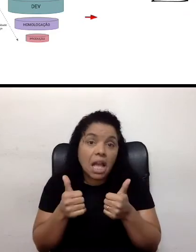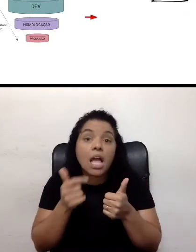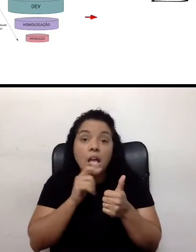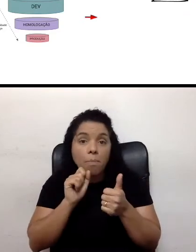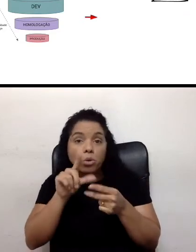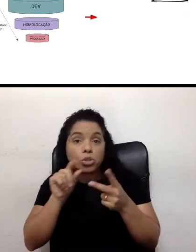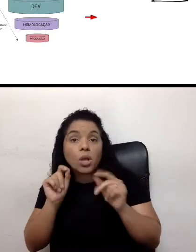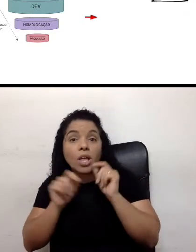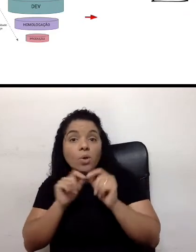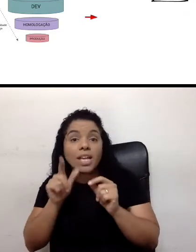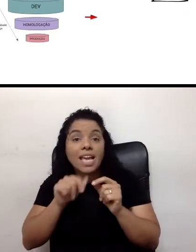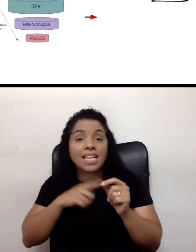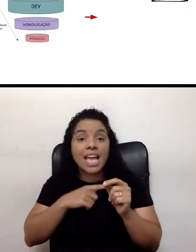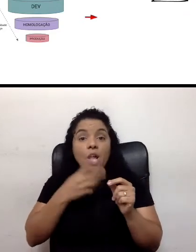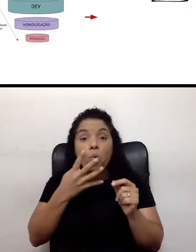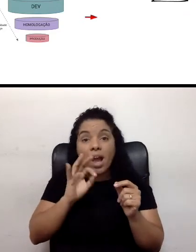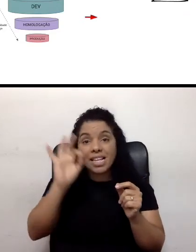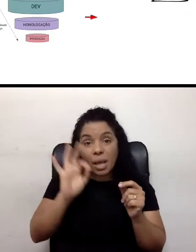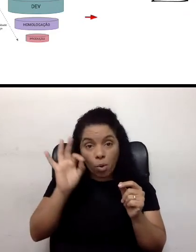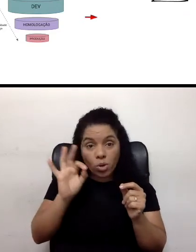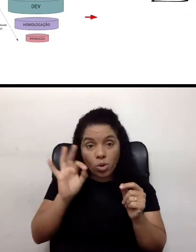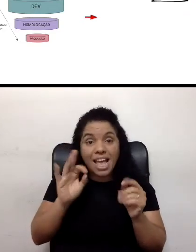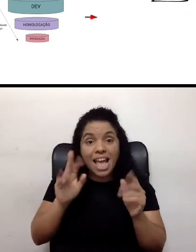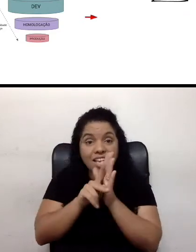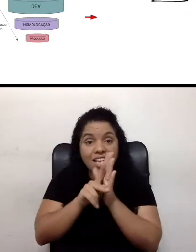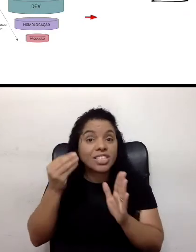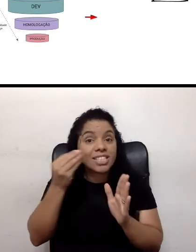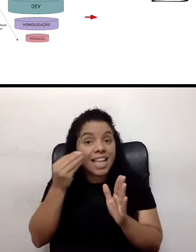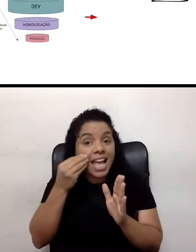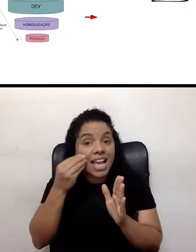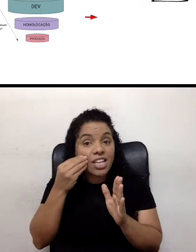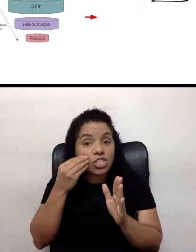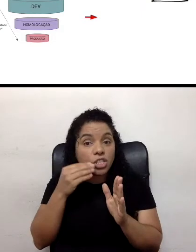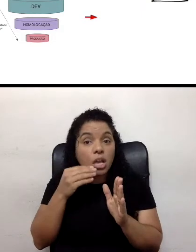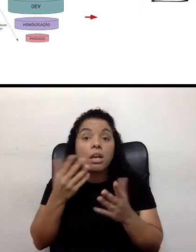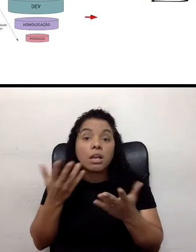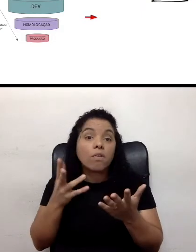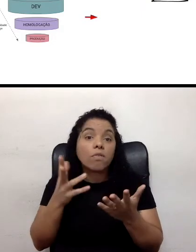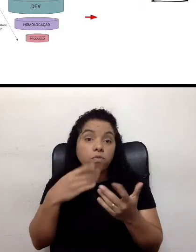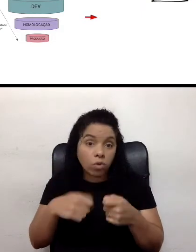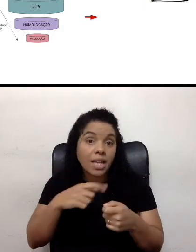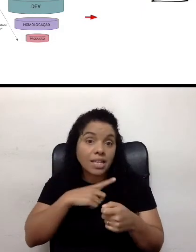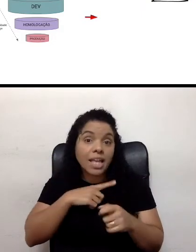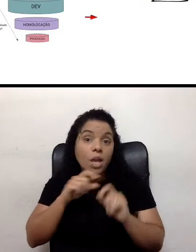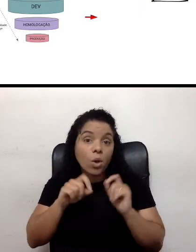posso definir que eu vou considerar 40% dos meus testes, eu vou ter que ter,